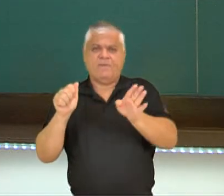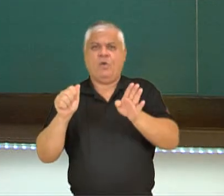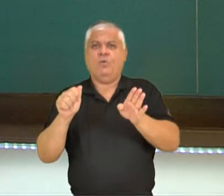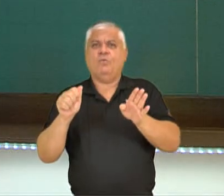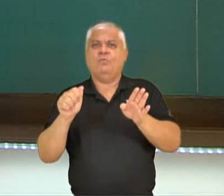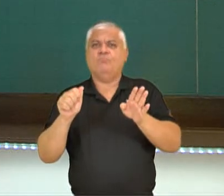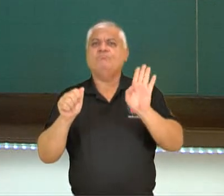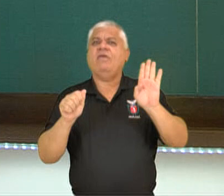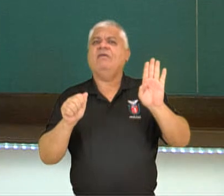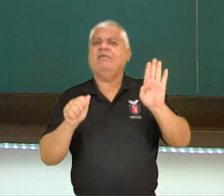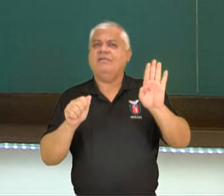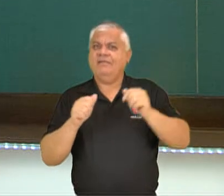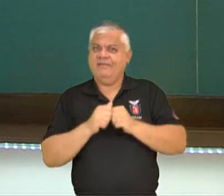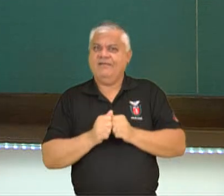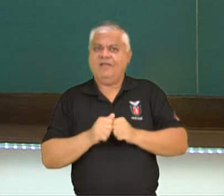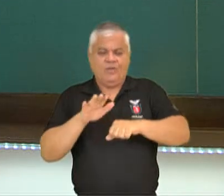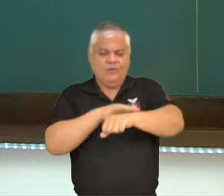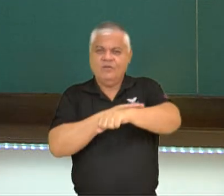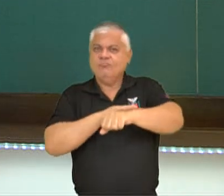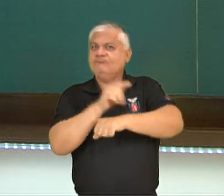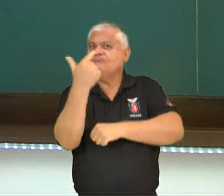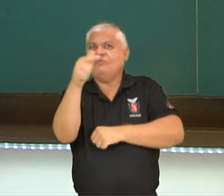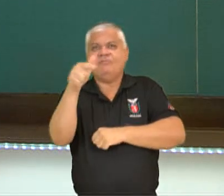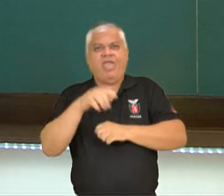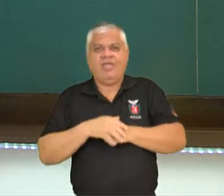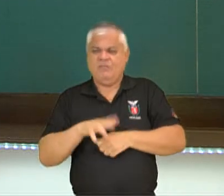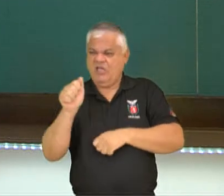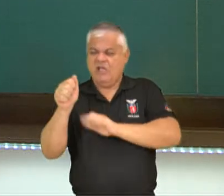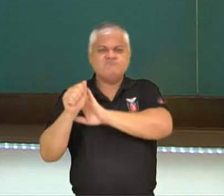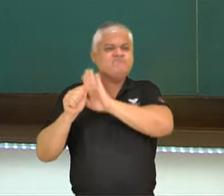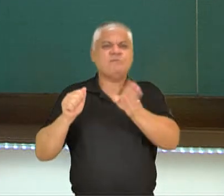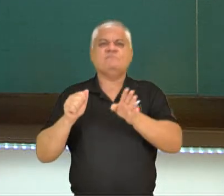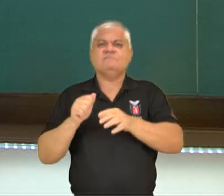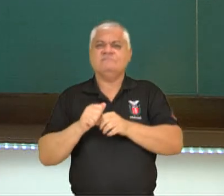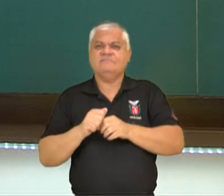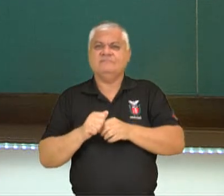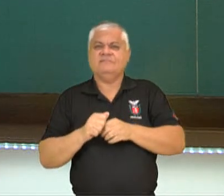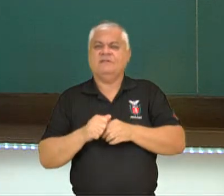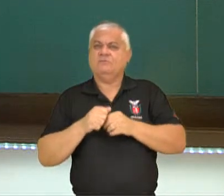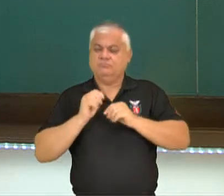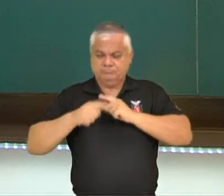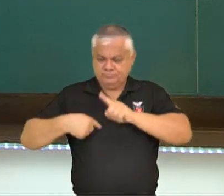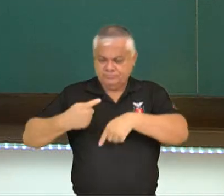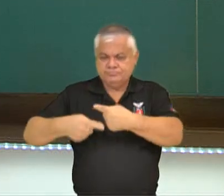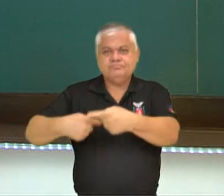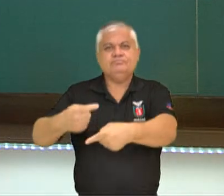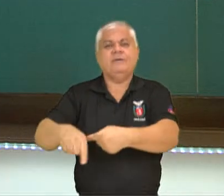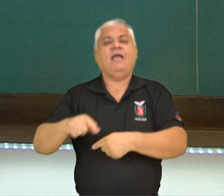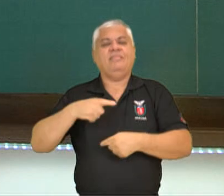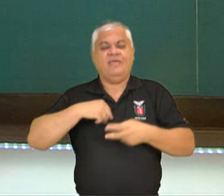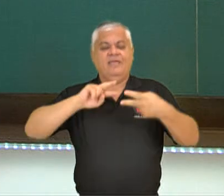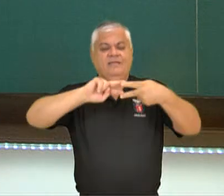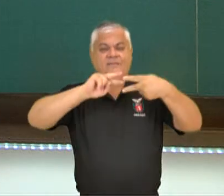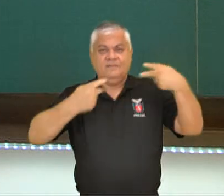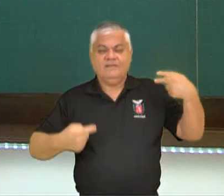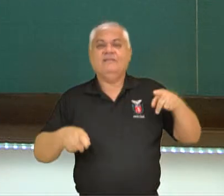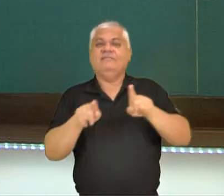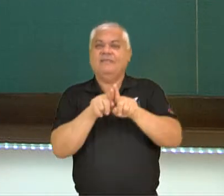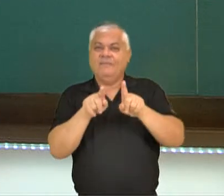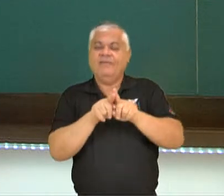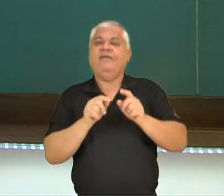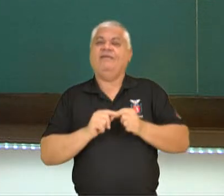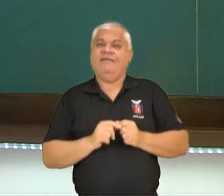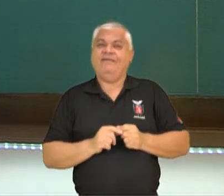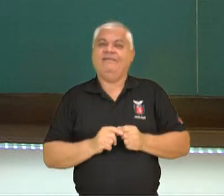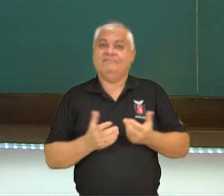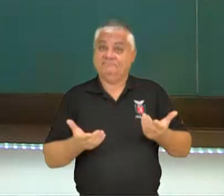o gene B. Não vai ter a cor na pele da pessoa, ela vai ser albina. Então, eu tenho caso tanto de pleiotropia quanto de epistasia no mesmo exemplo